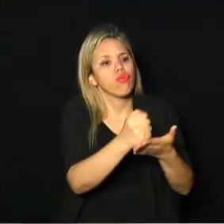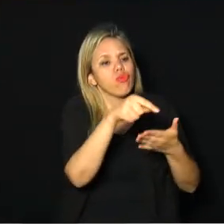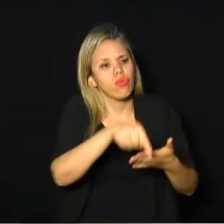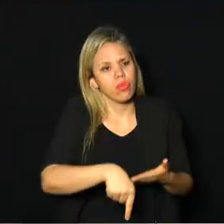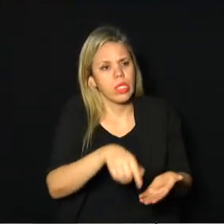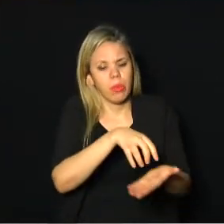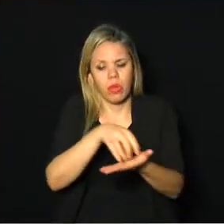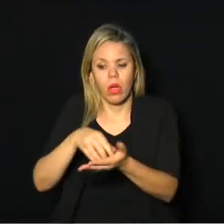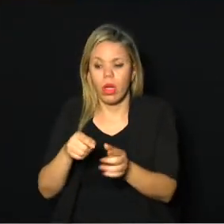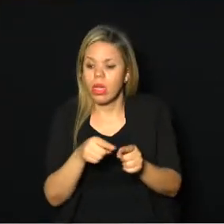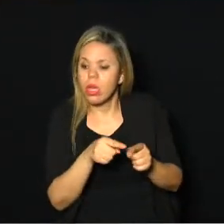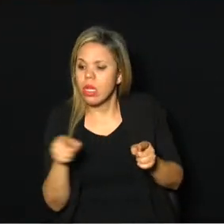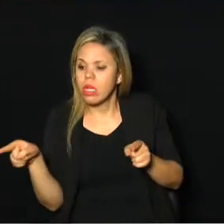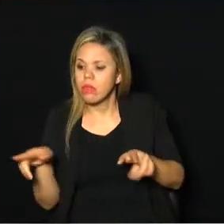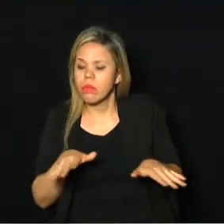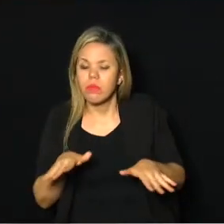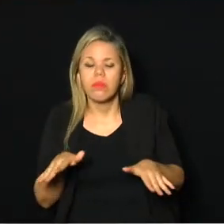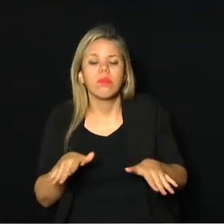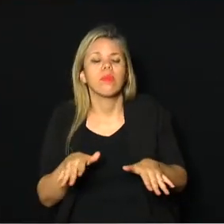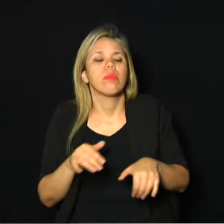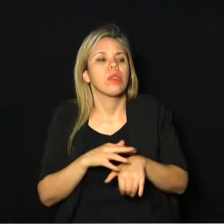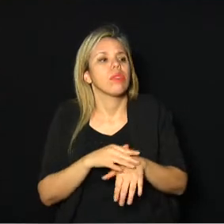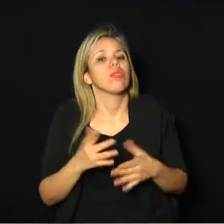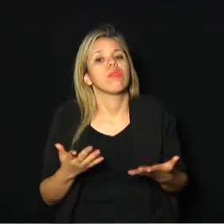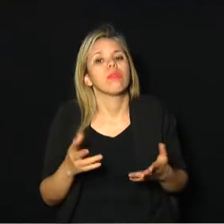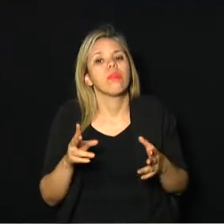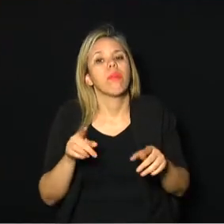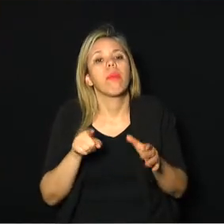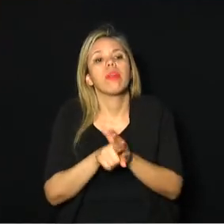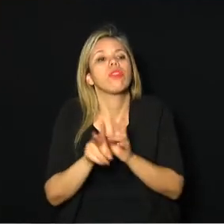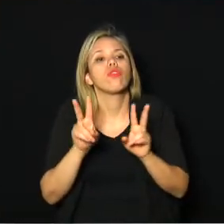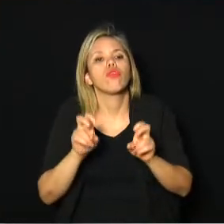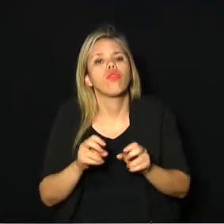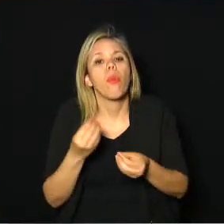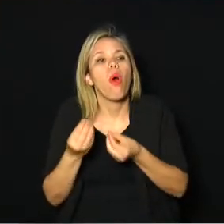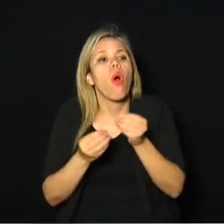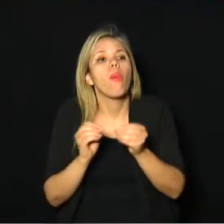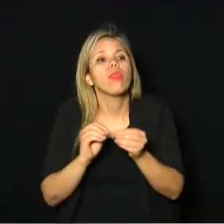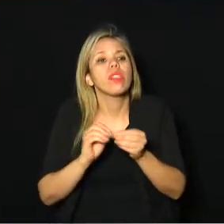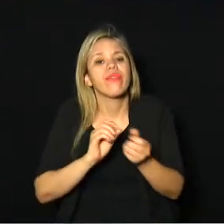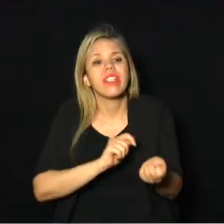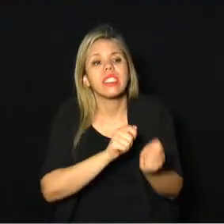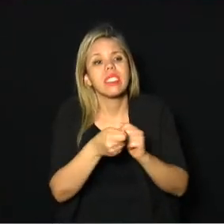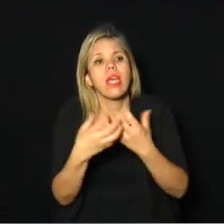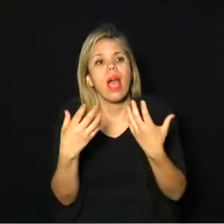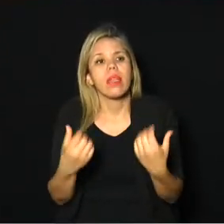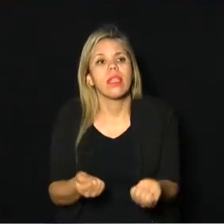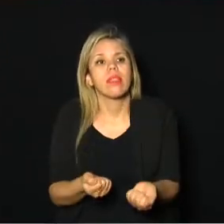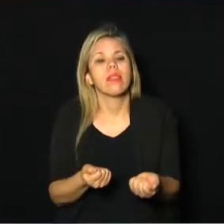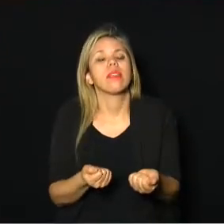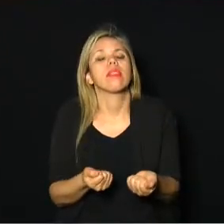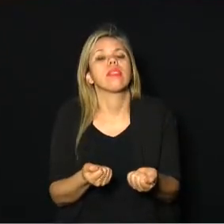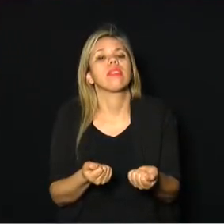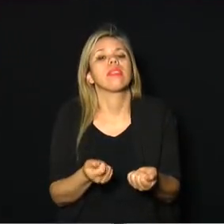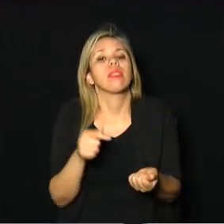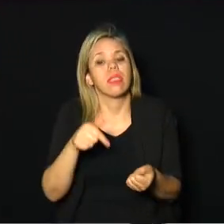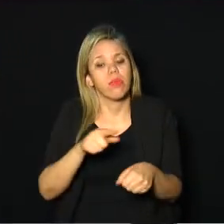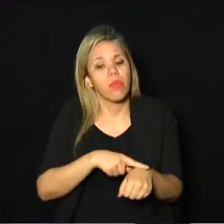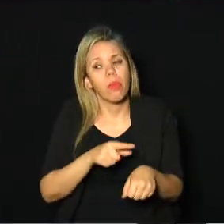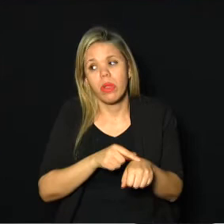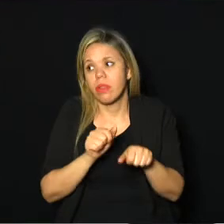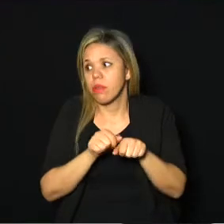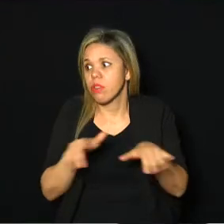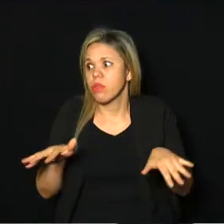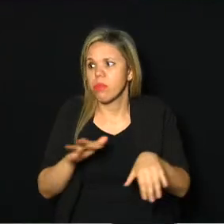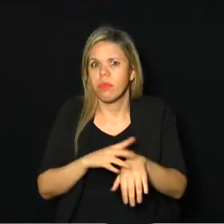período, né? E também questionando sobre os procedimentos que estão sendo adotados para adaptação nesse momento de pandemia.